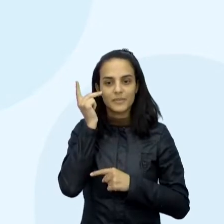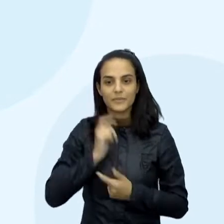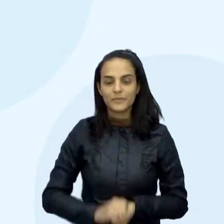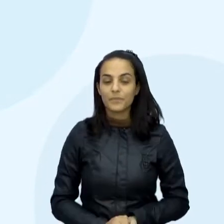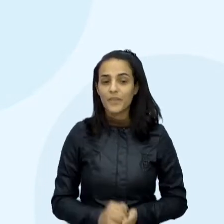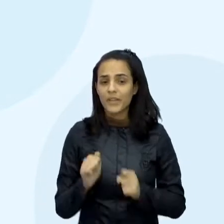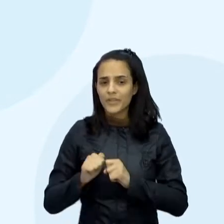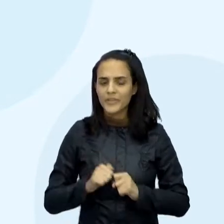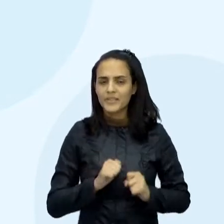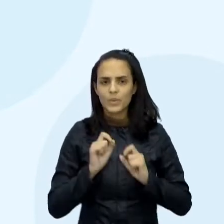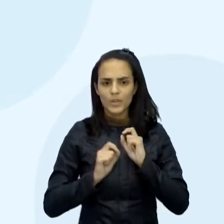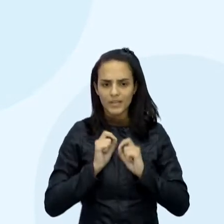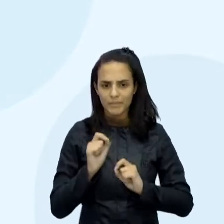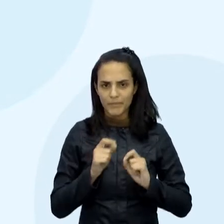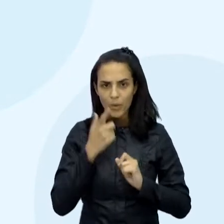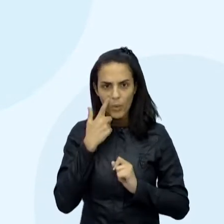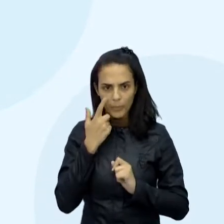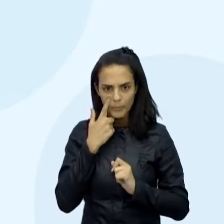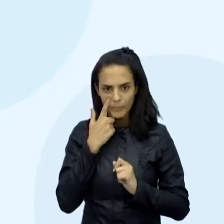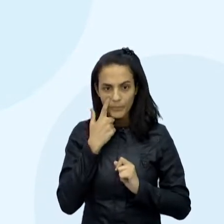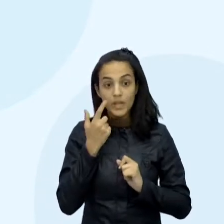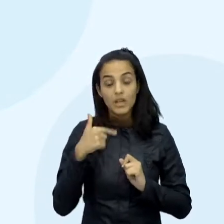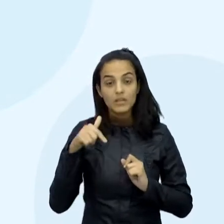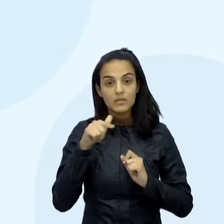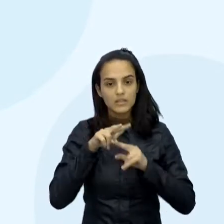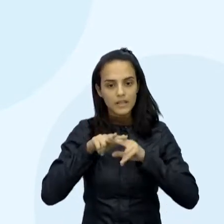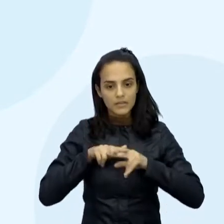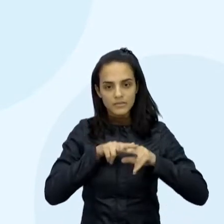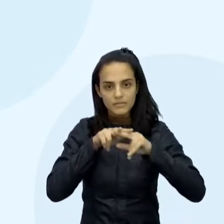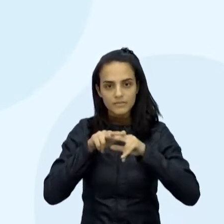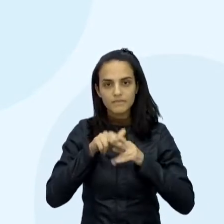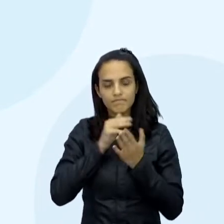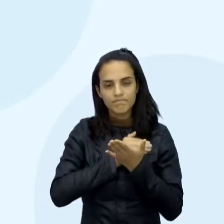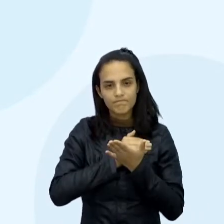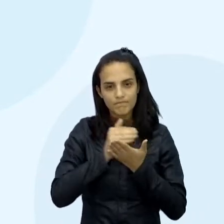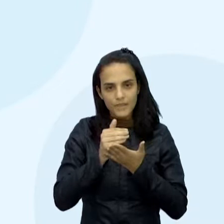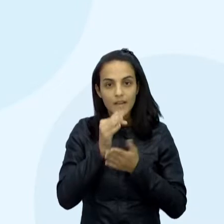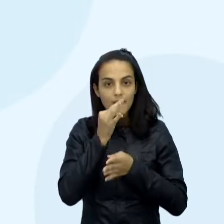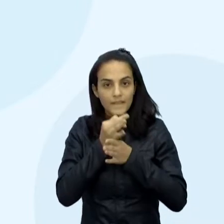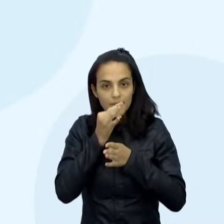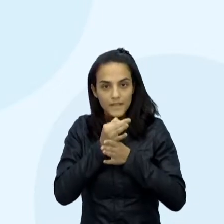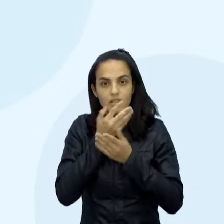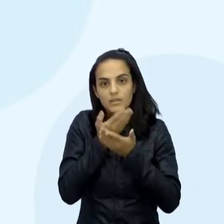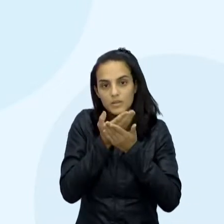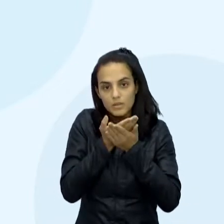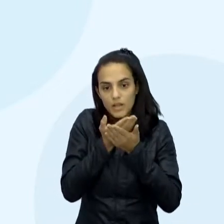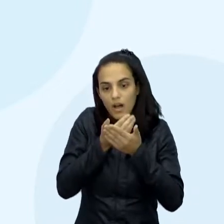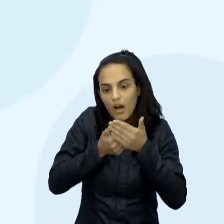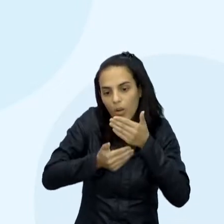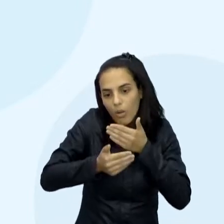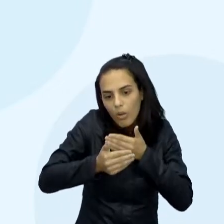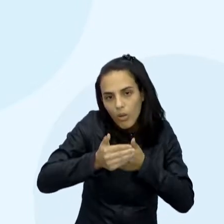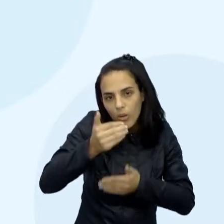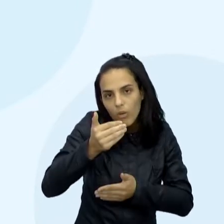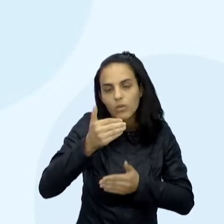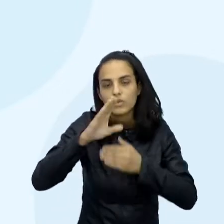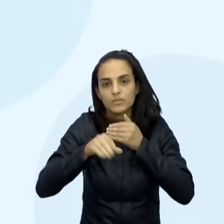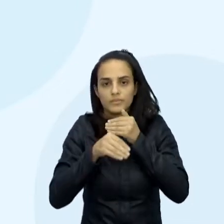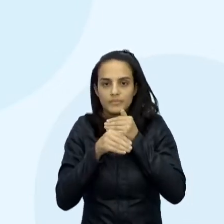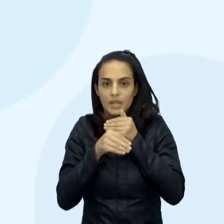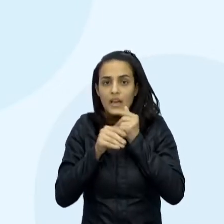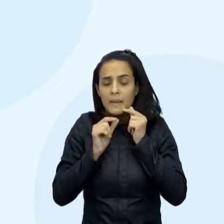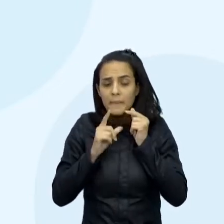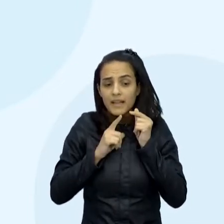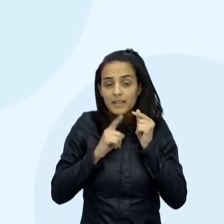a gente vai fazer na aula de hoje? Ó? A gente vai retomar alguns princípios físicos estudados, né, ao longo de todo esse componente, para